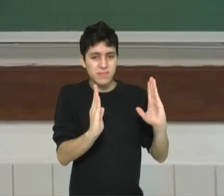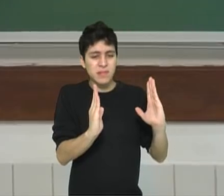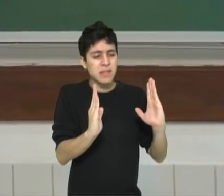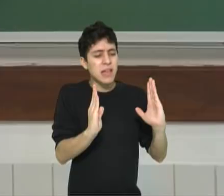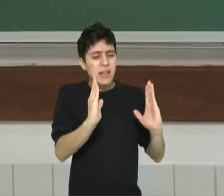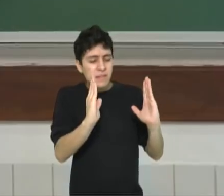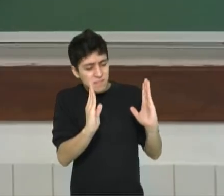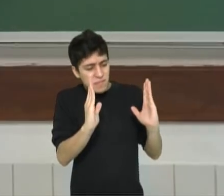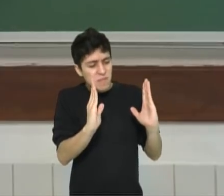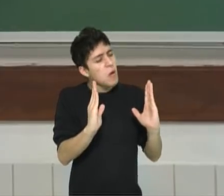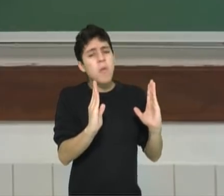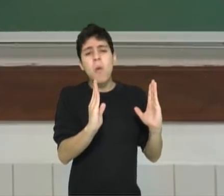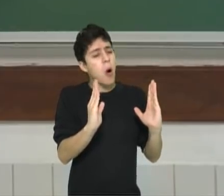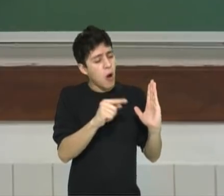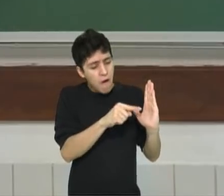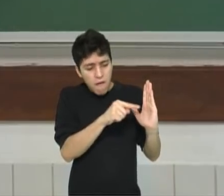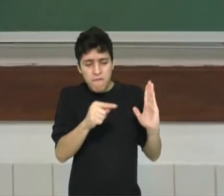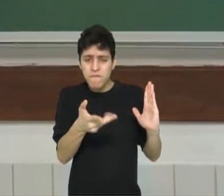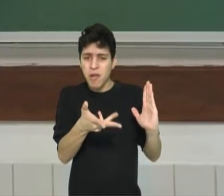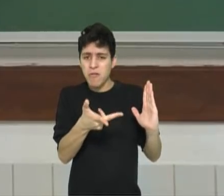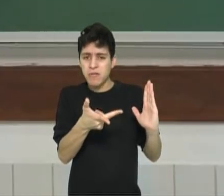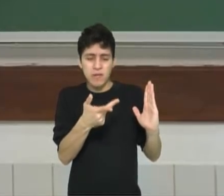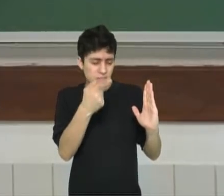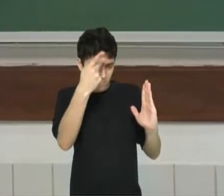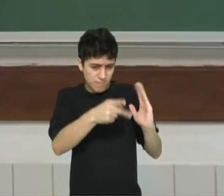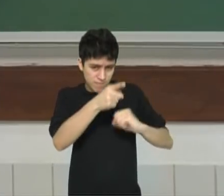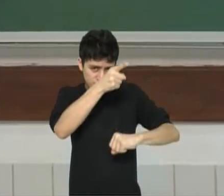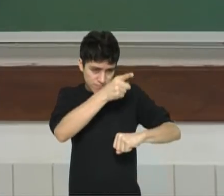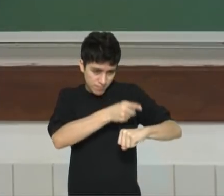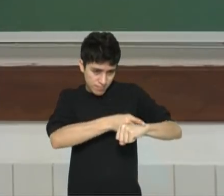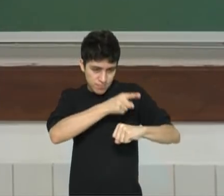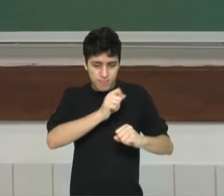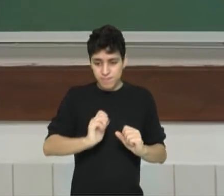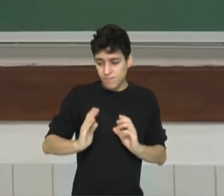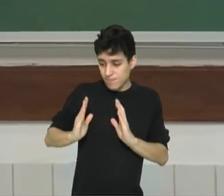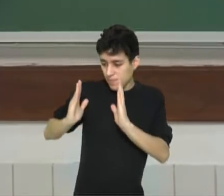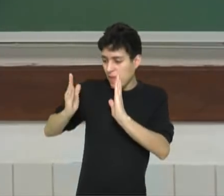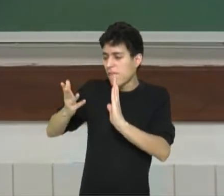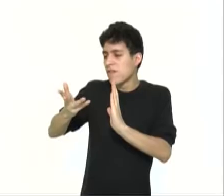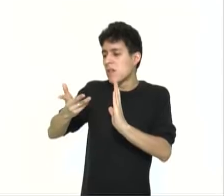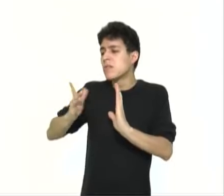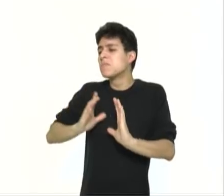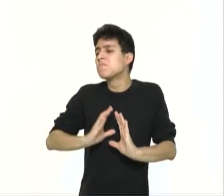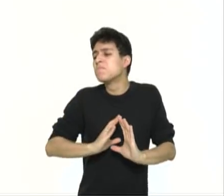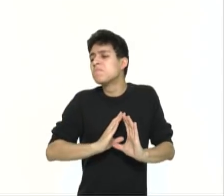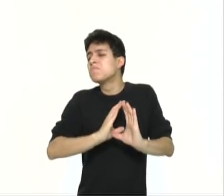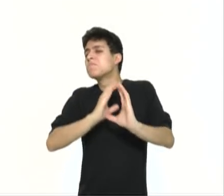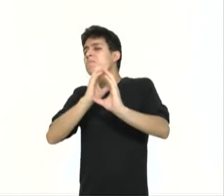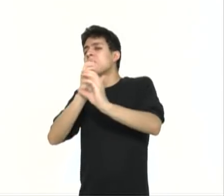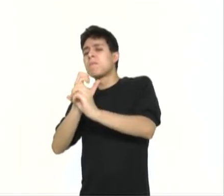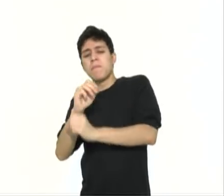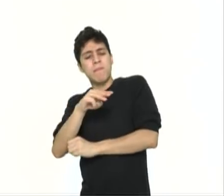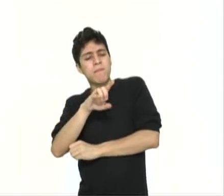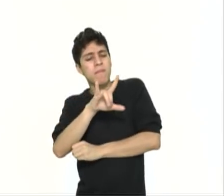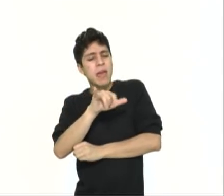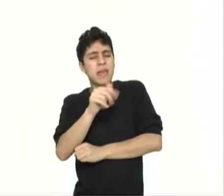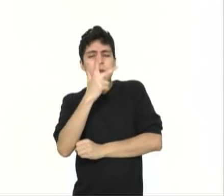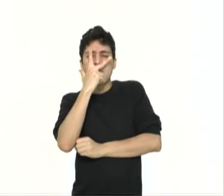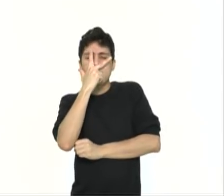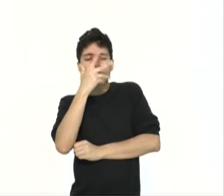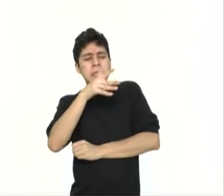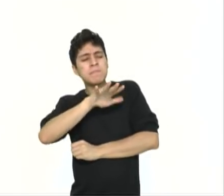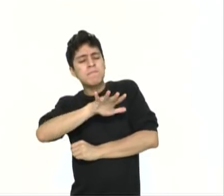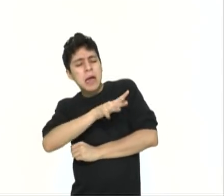determinado instante, né, ao longo da sua trajetória, tá? E o que é a velocidade média? A velocidade média é uma